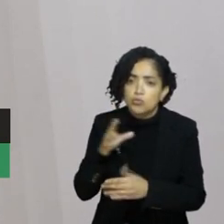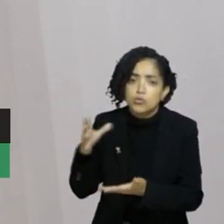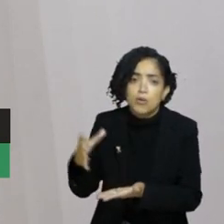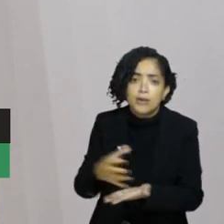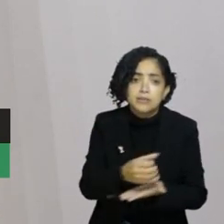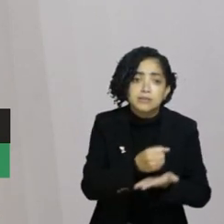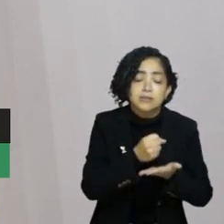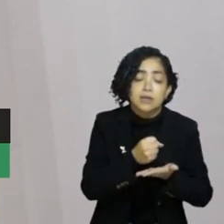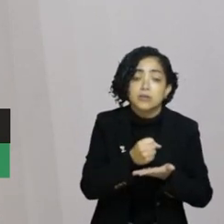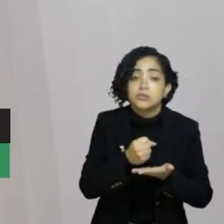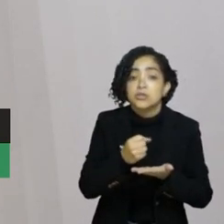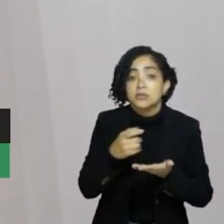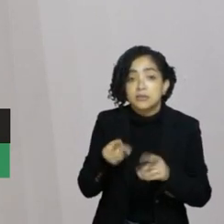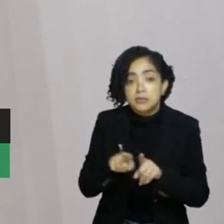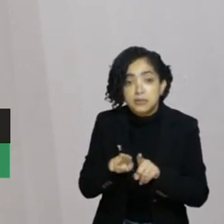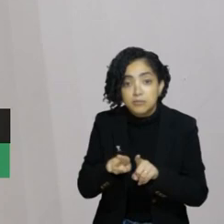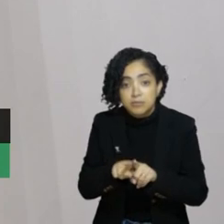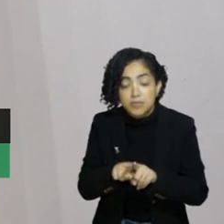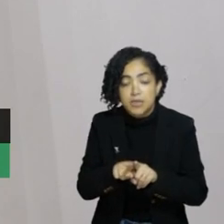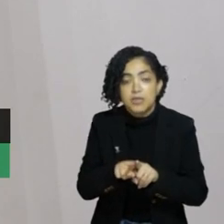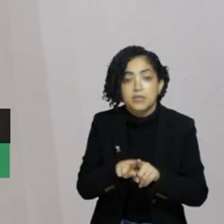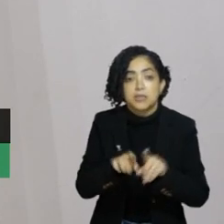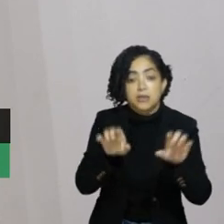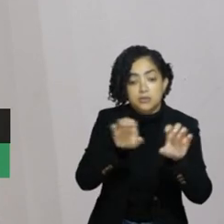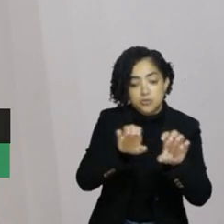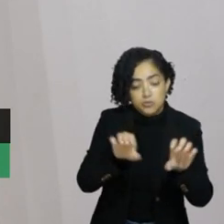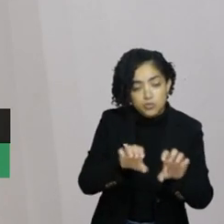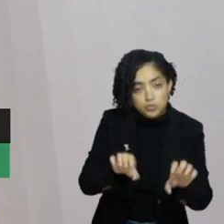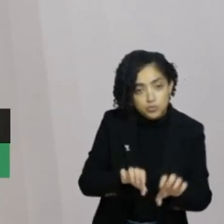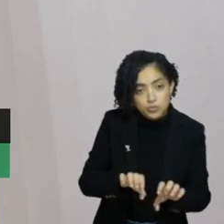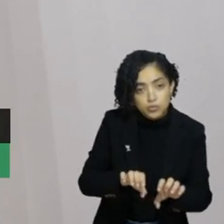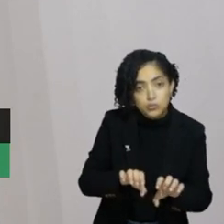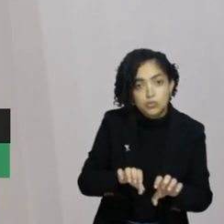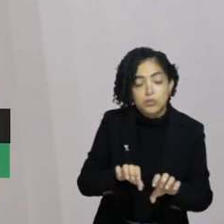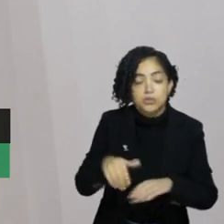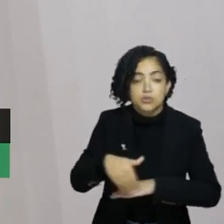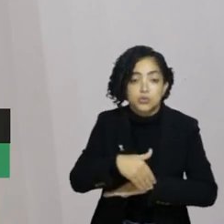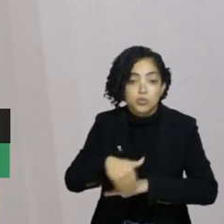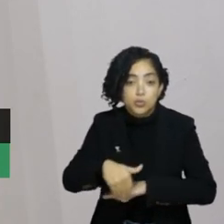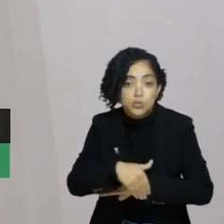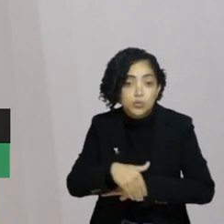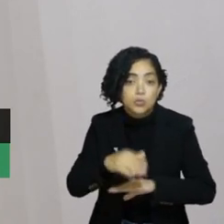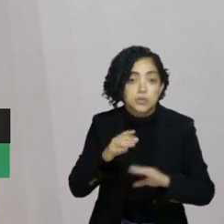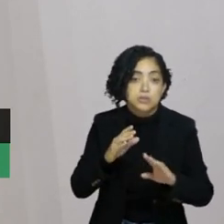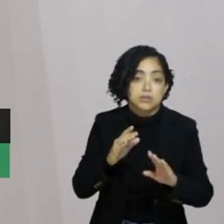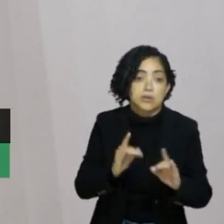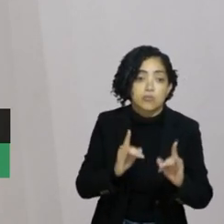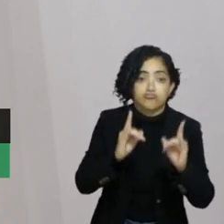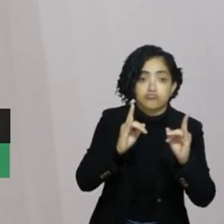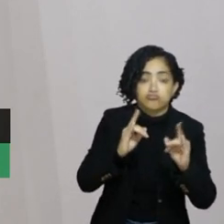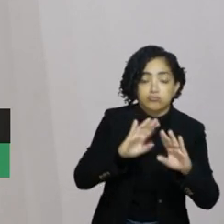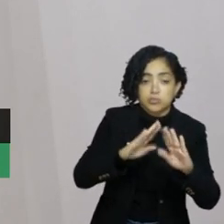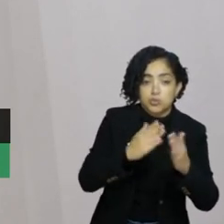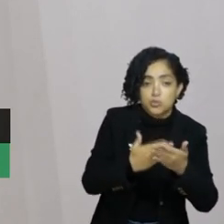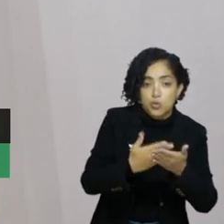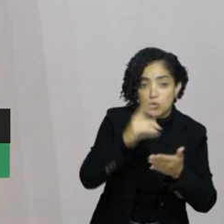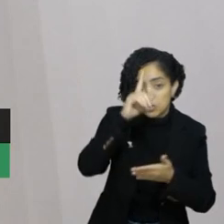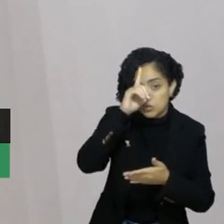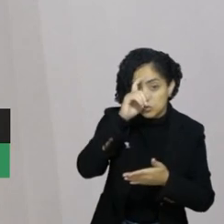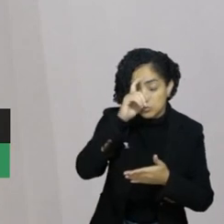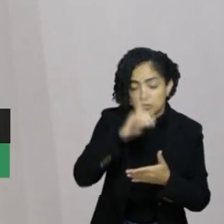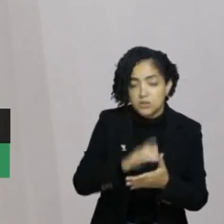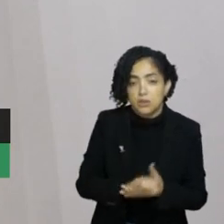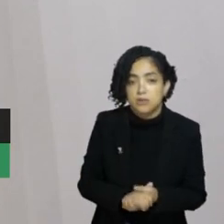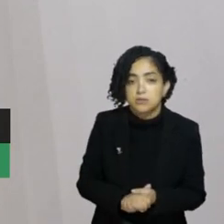urgências nos reparos em estruturas críticas, como ruas, hospitais, escolas. Segundo a